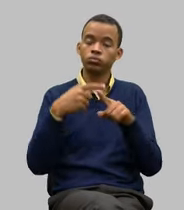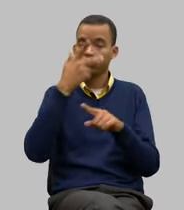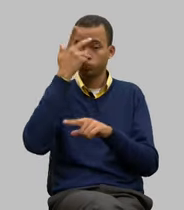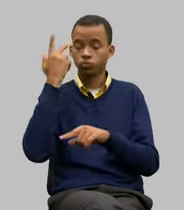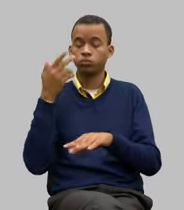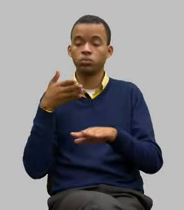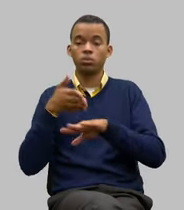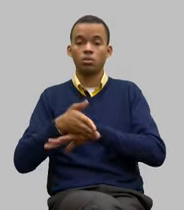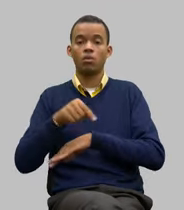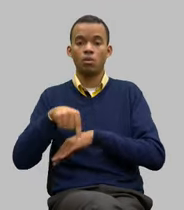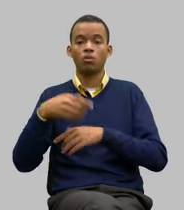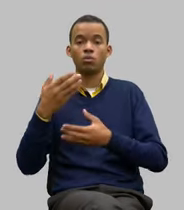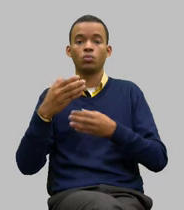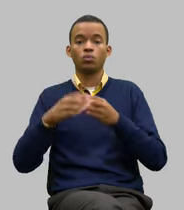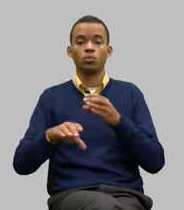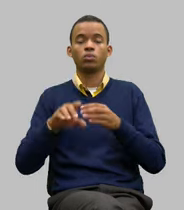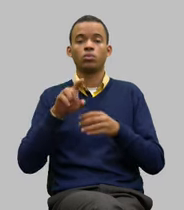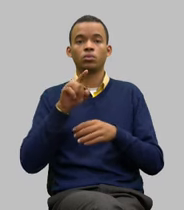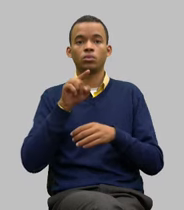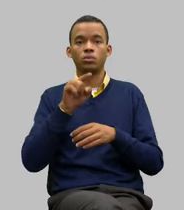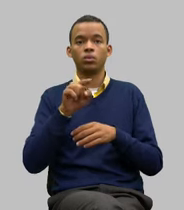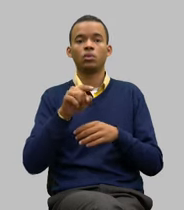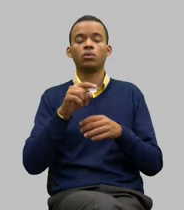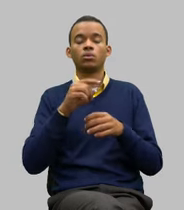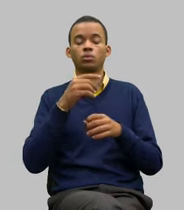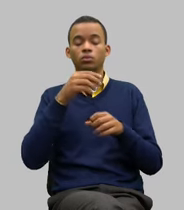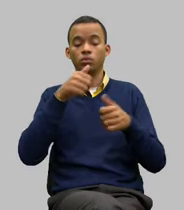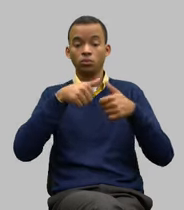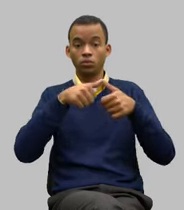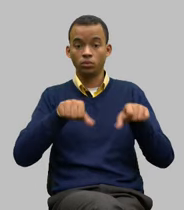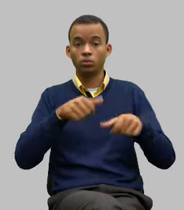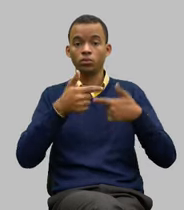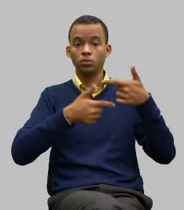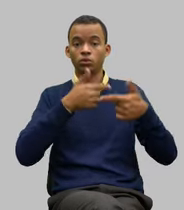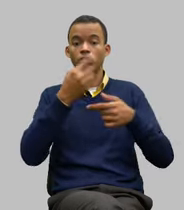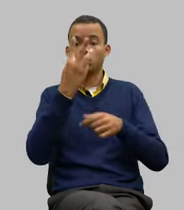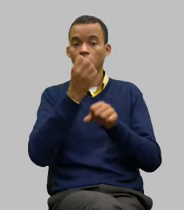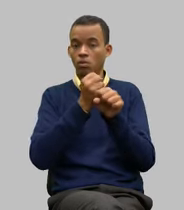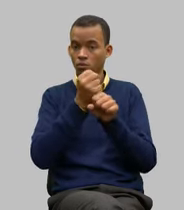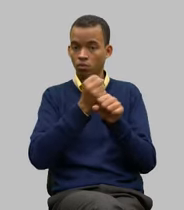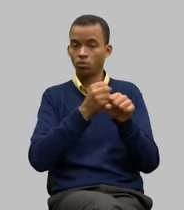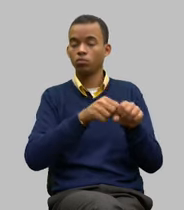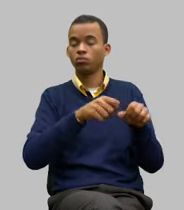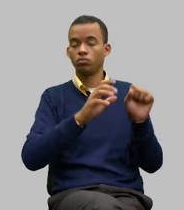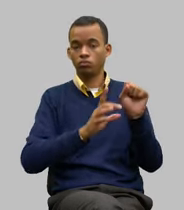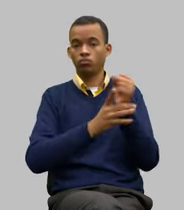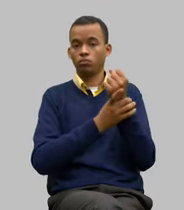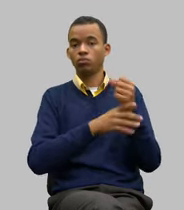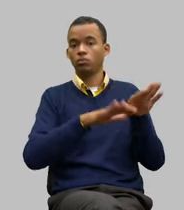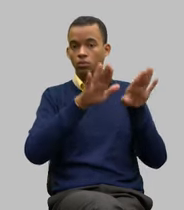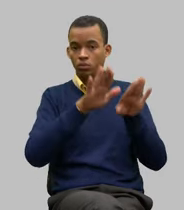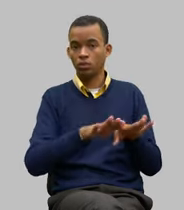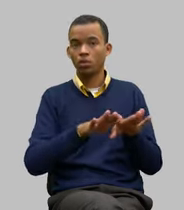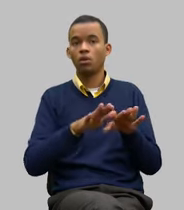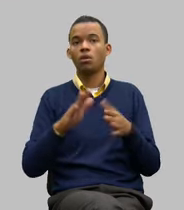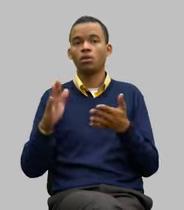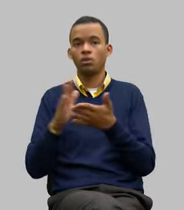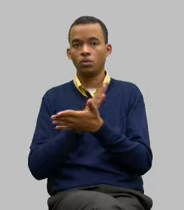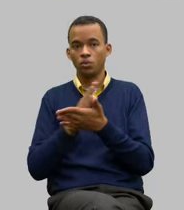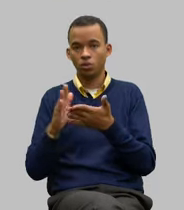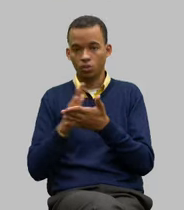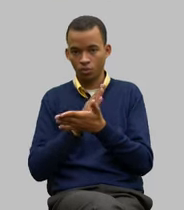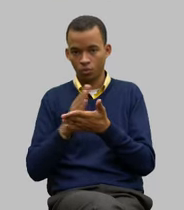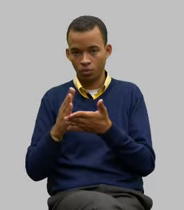não tem direito à remoção pelos próximos 3 anos Uhum Então já teve gente que mal entrou no concurso já tá fazendo pedido